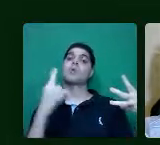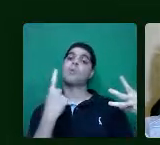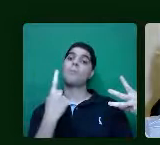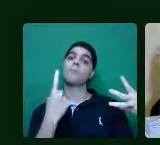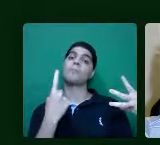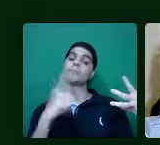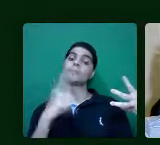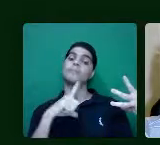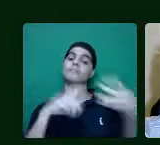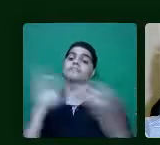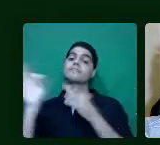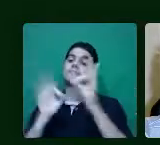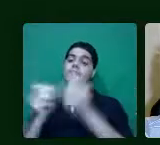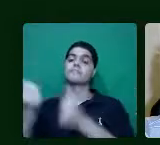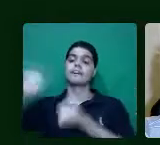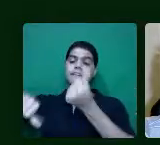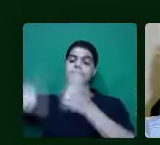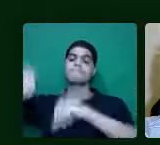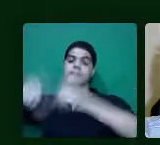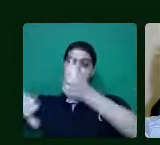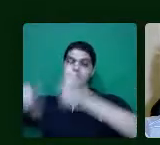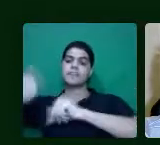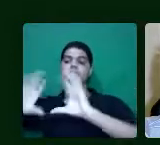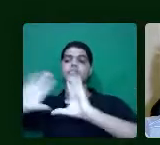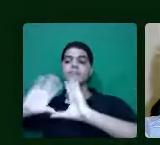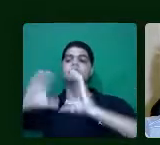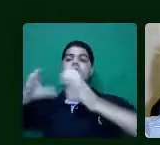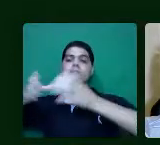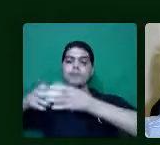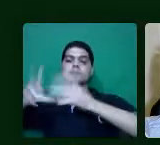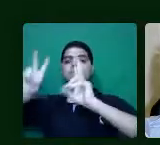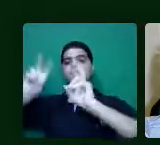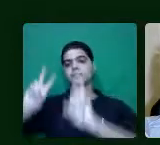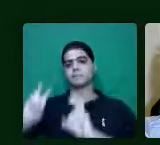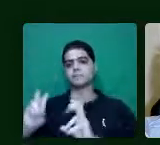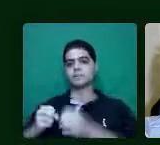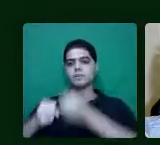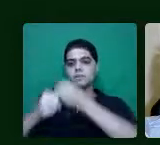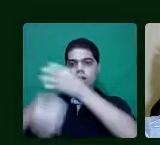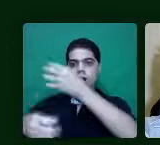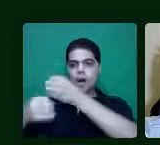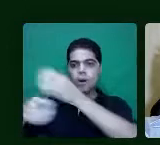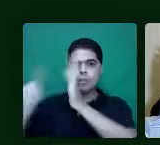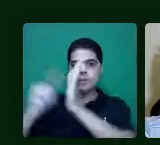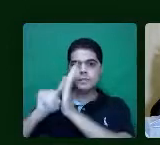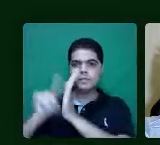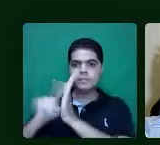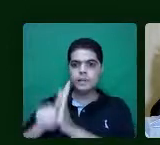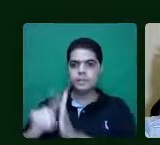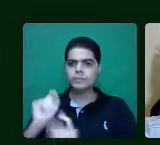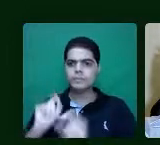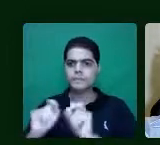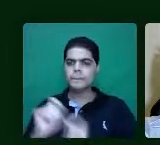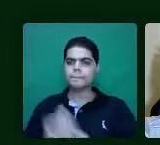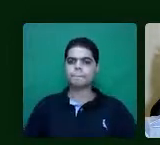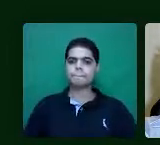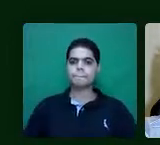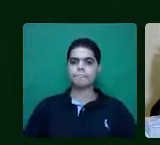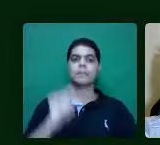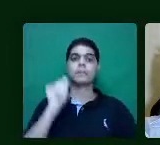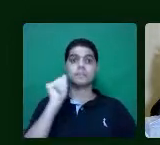dentro dessa categoria. Vocês viram mais algumas perguntas ali no chat, meninos? Sim, tem aqui uma pergunta de